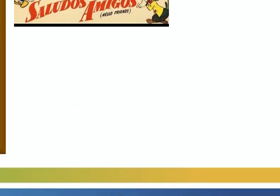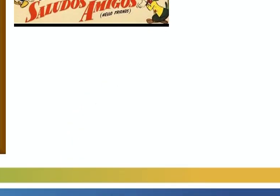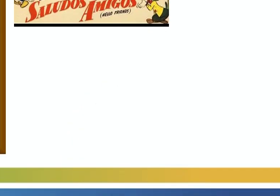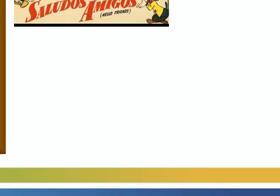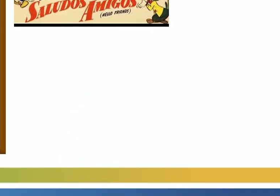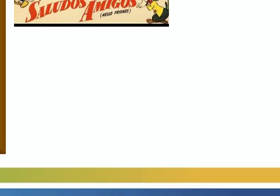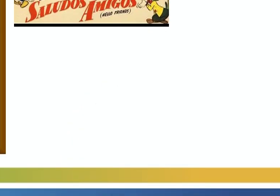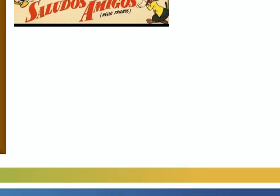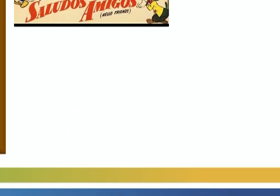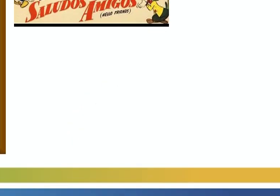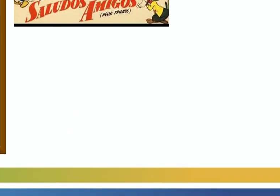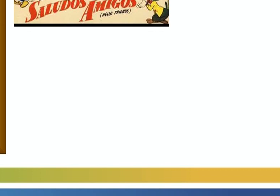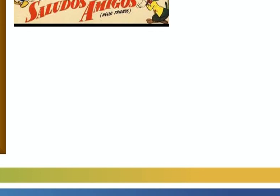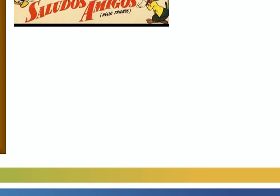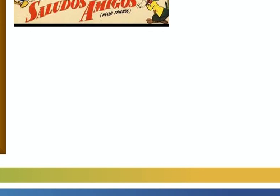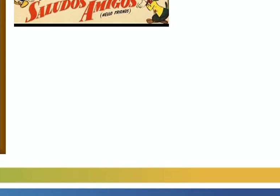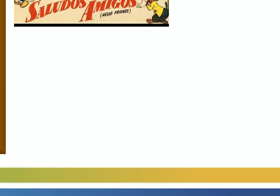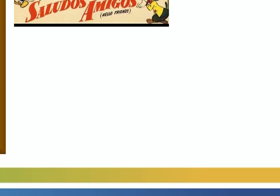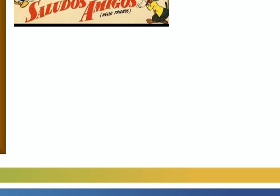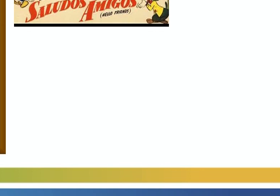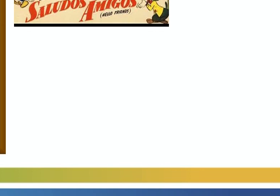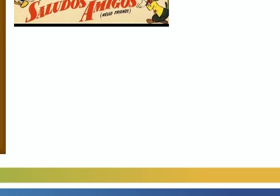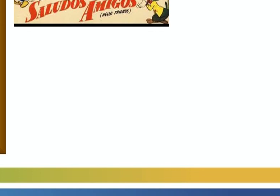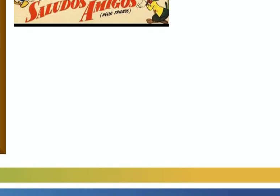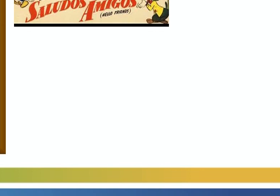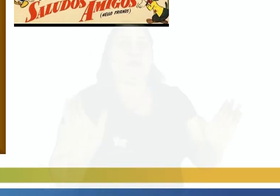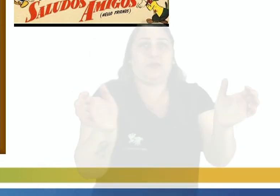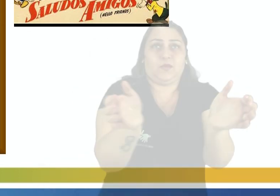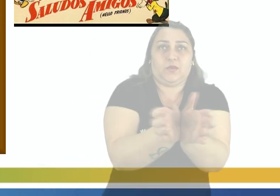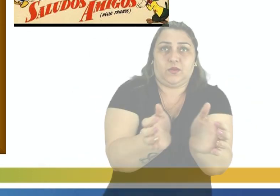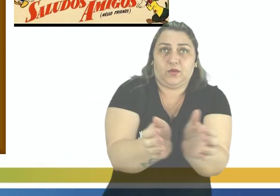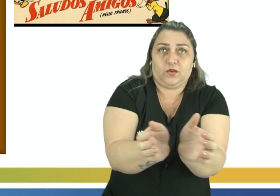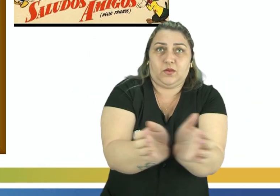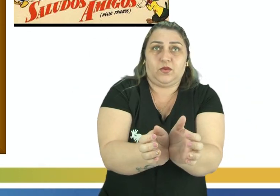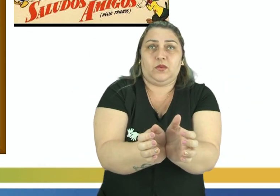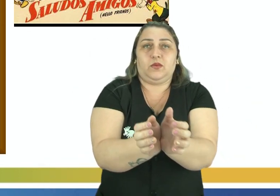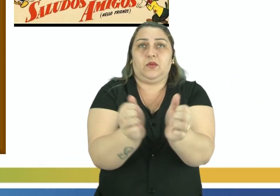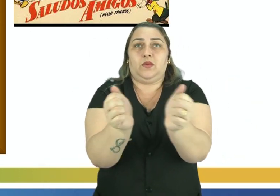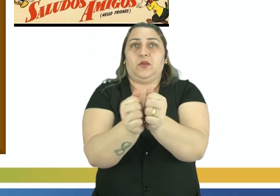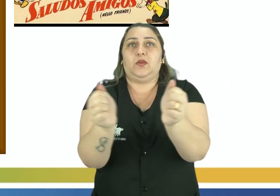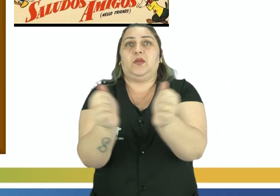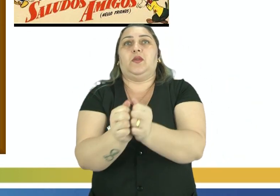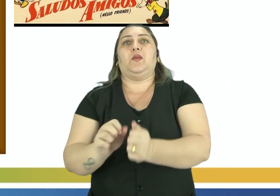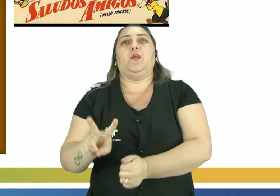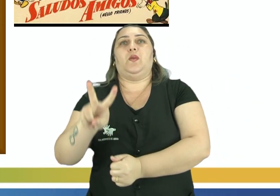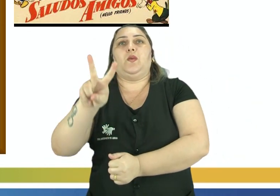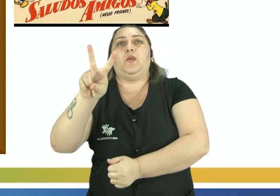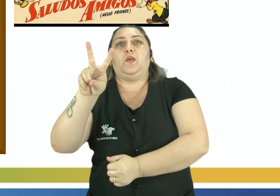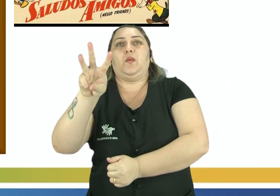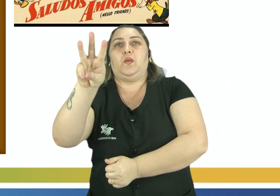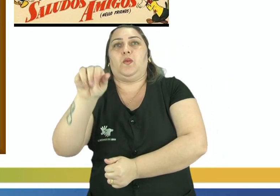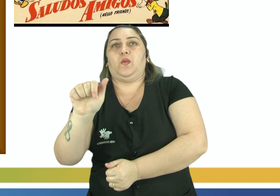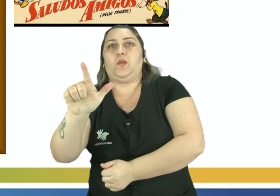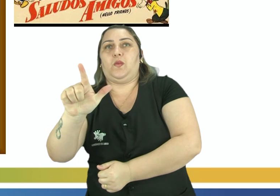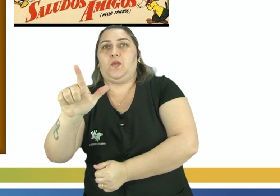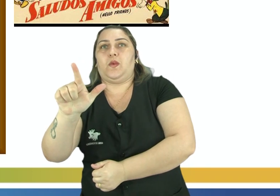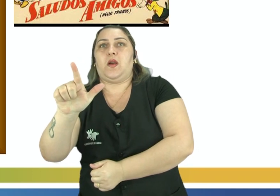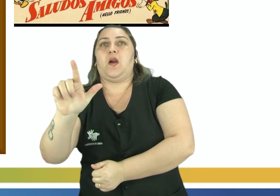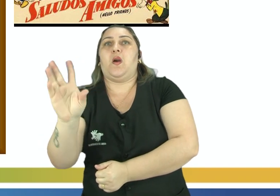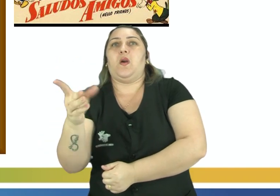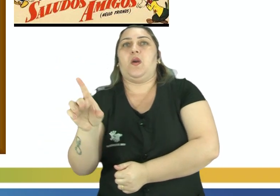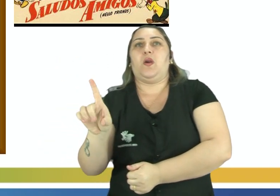esse tipo de dominação cultural, o grupo Rockefeller, juntamente com o Walt Disney, conseguiram